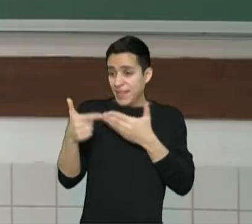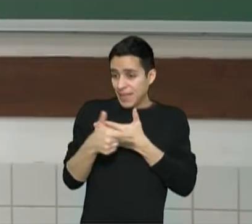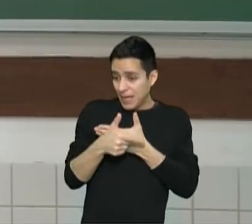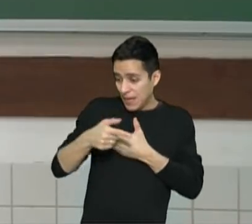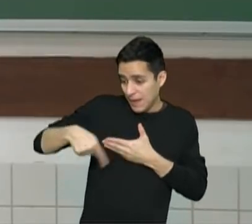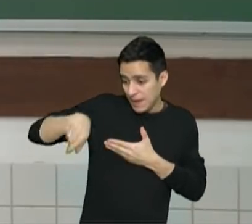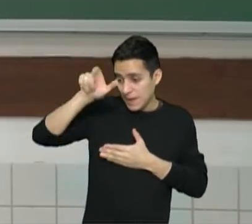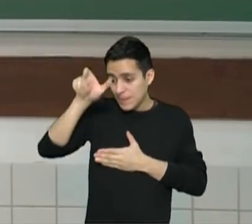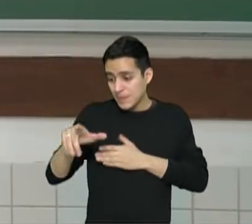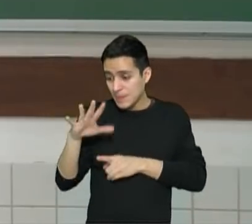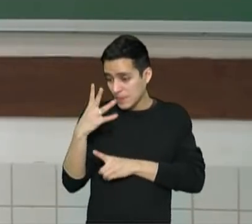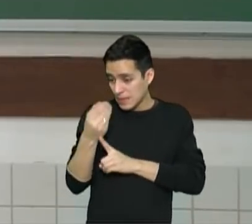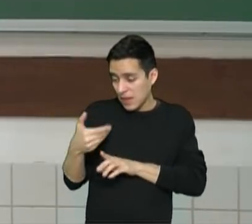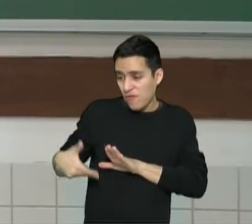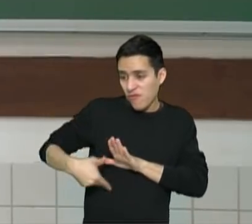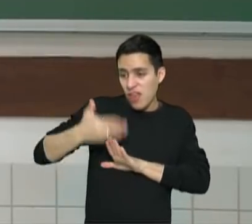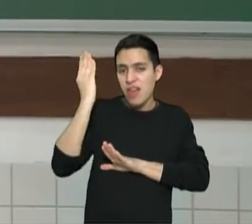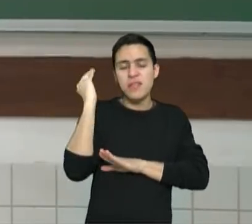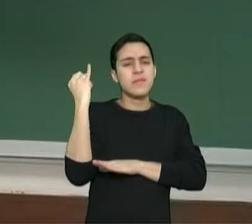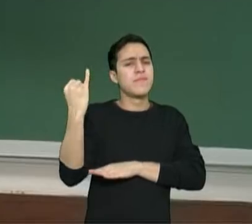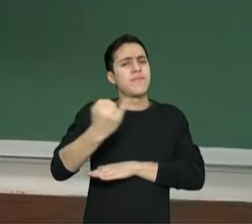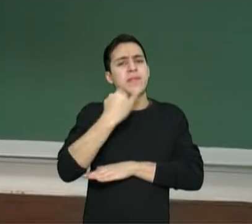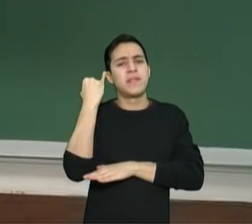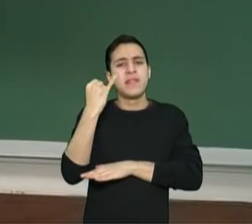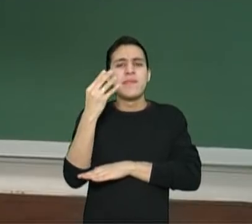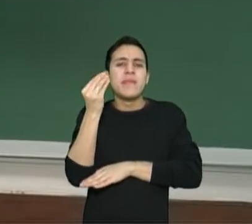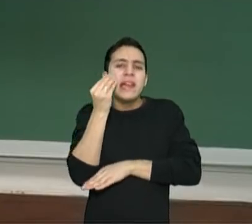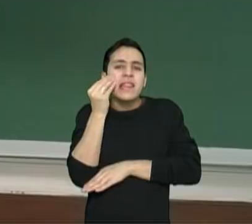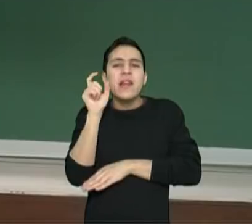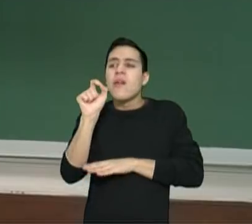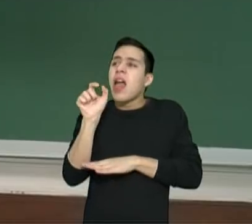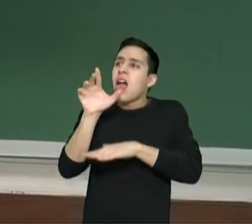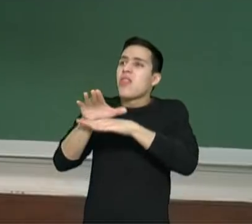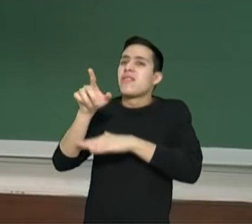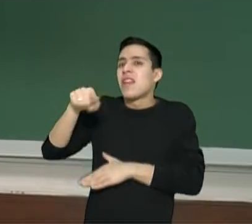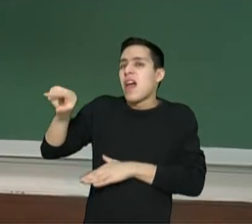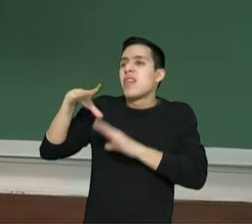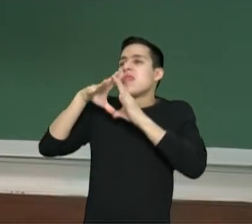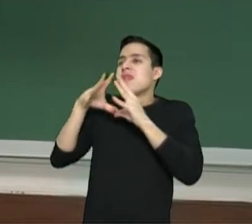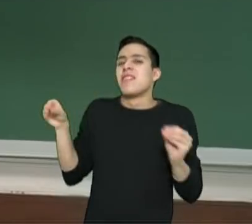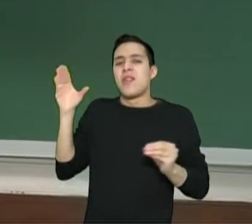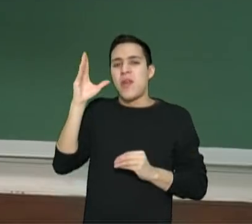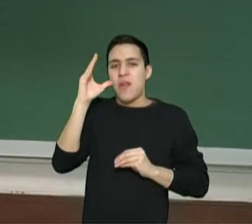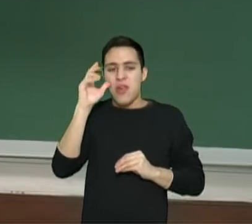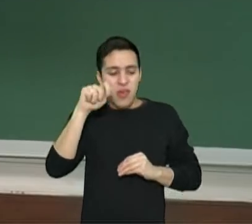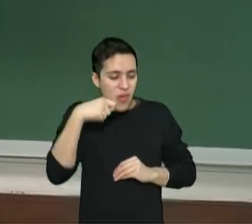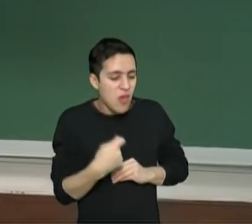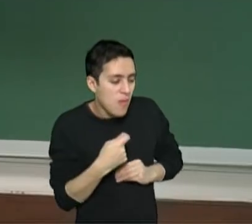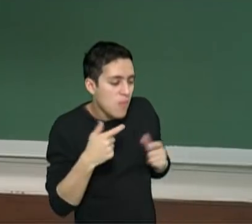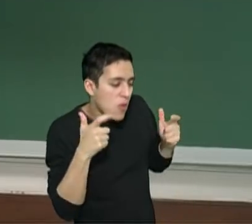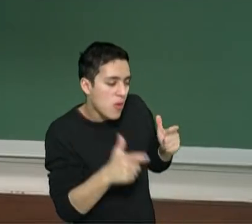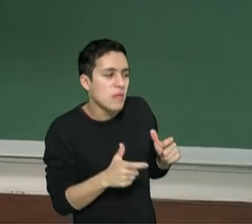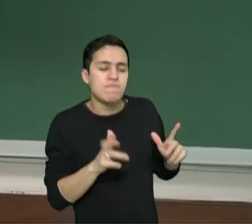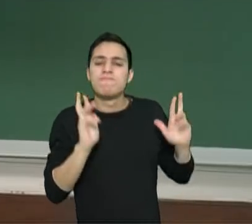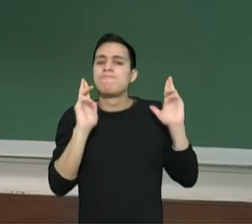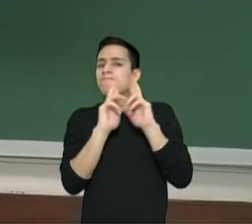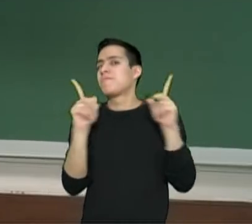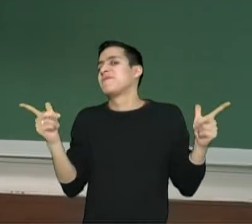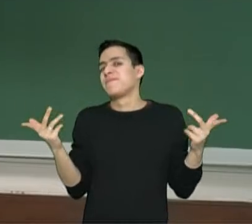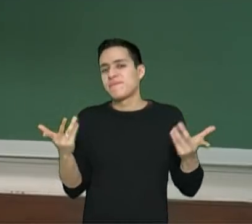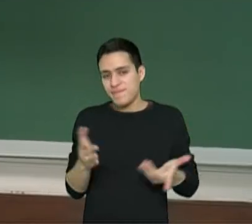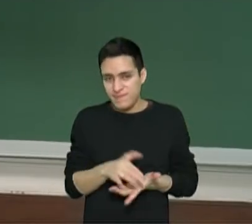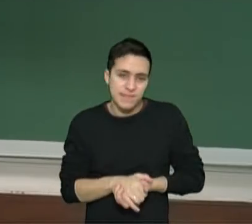artista viajante era fundamental para sanar um pouco dessa curiosidade, né, sobre essas terras diferentes, esses novos mundos,